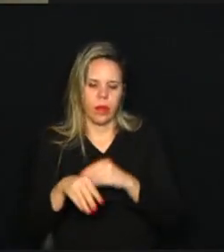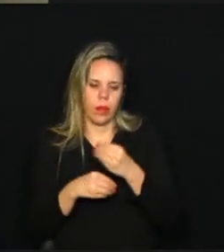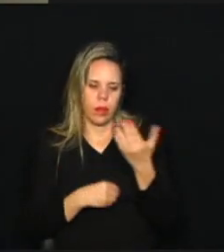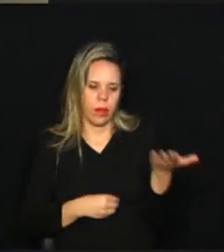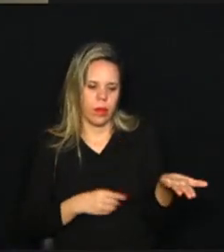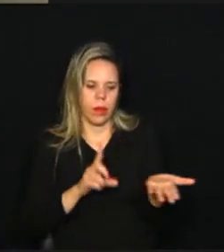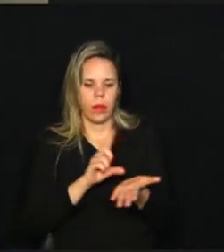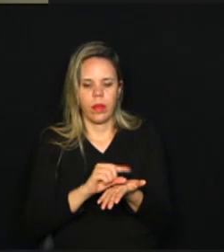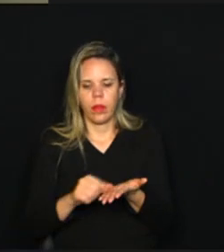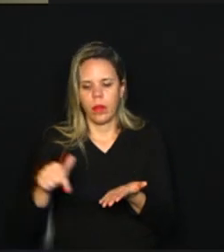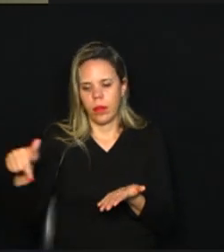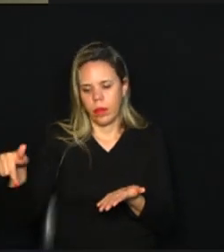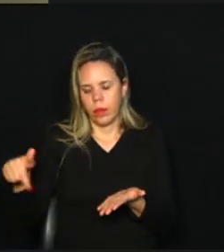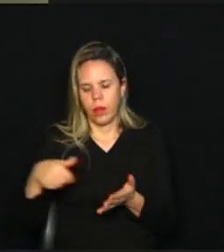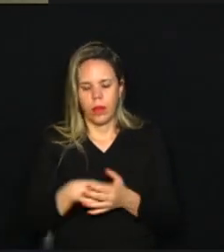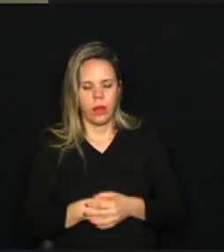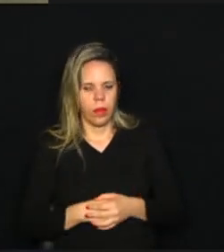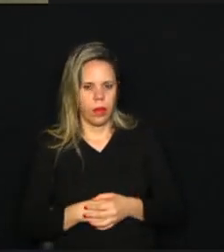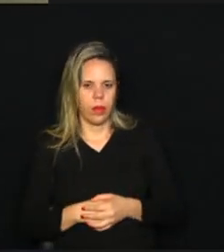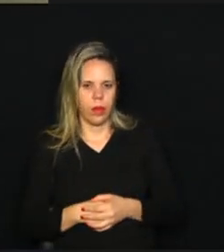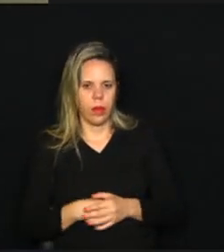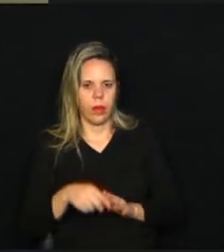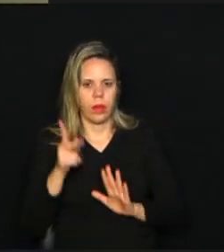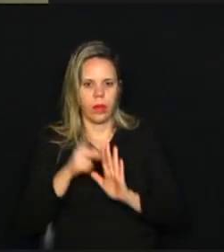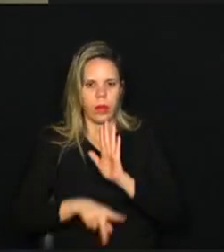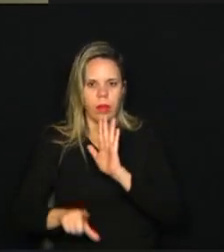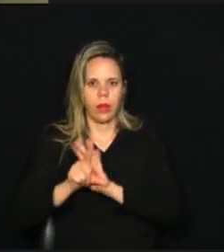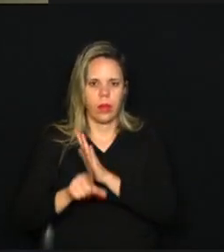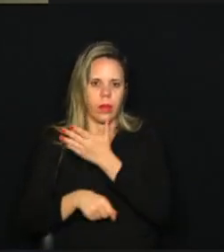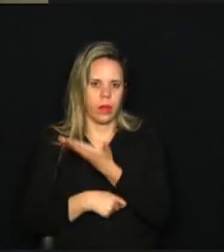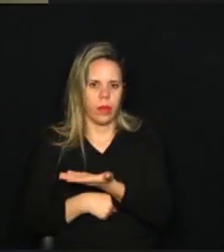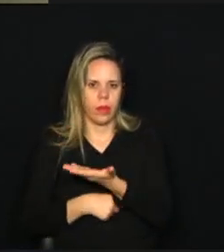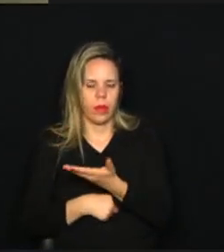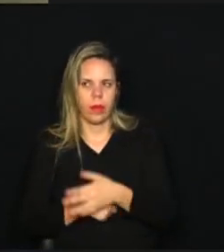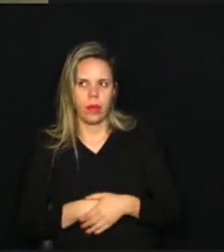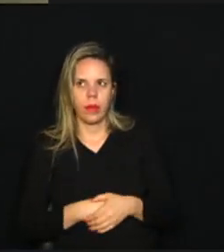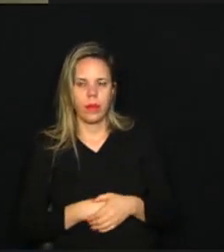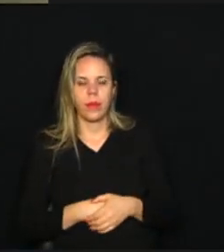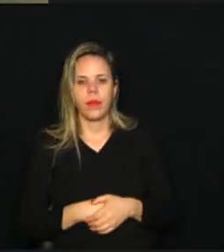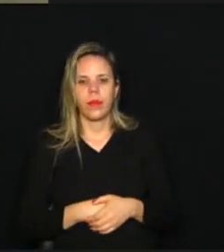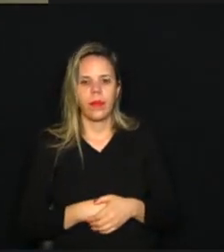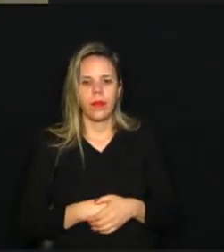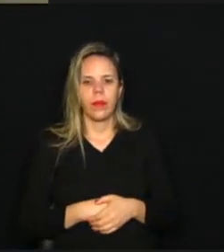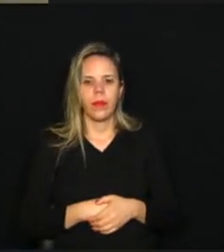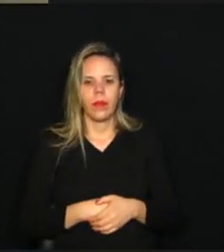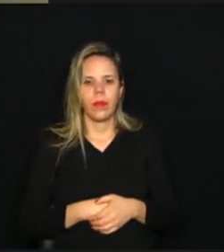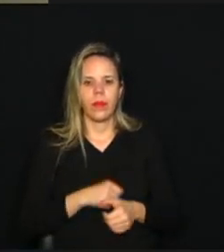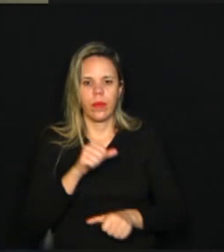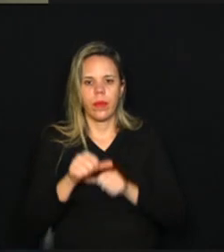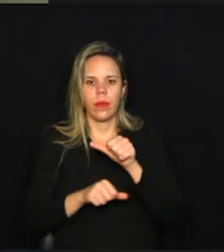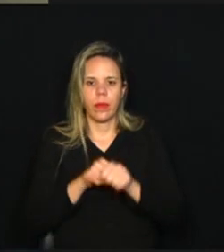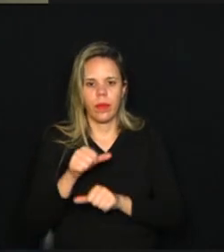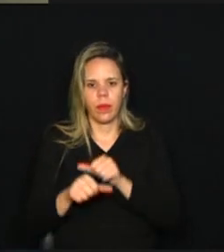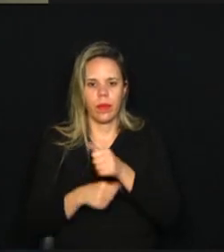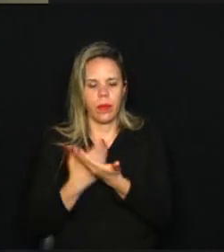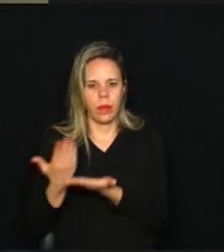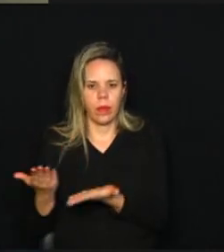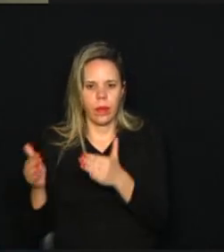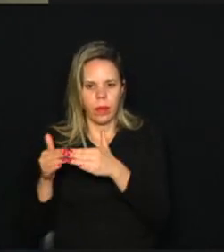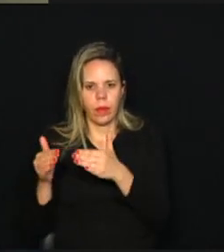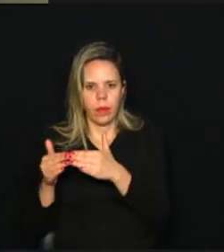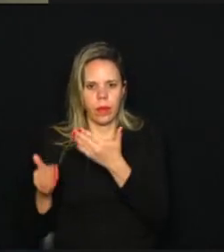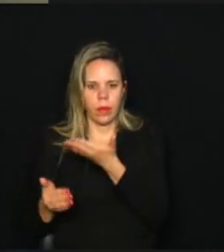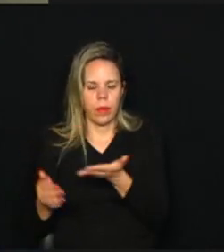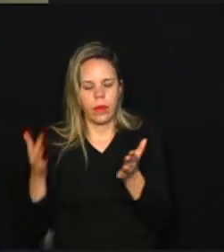artigo 7º do projeto de lei, né? A questão da alteração da palavra, eu concordo com a Luciana aí, acho que